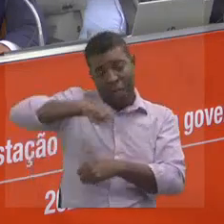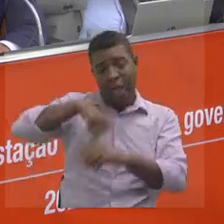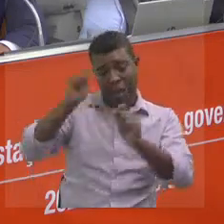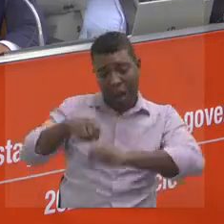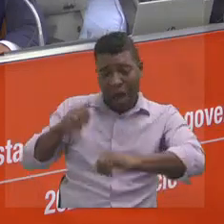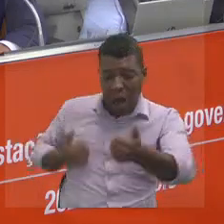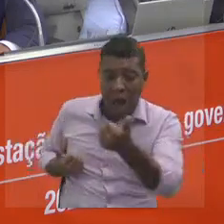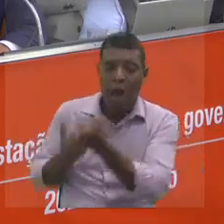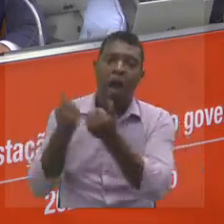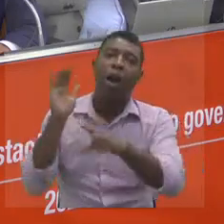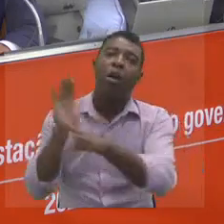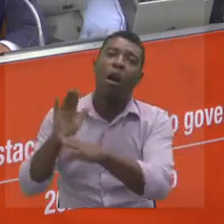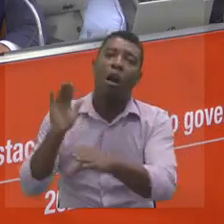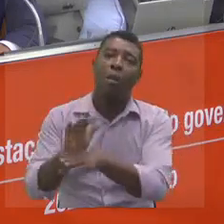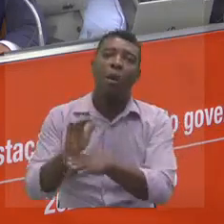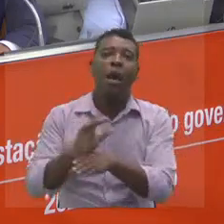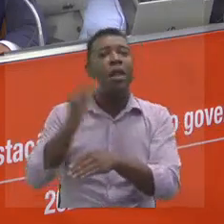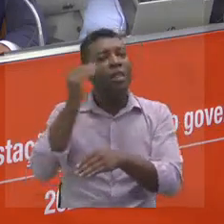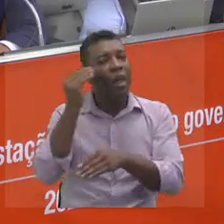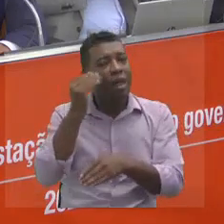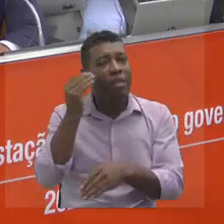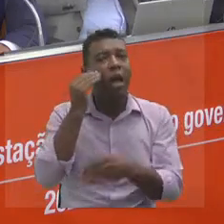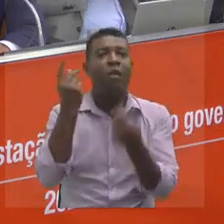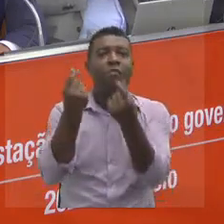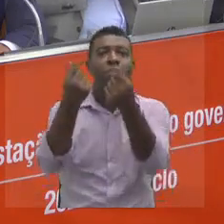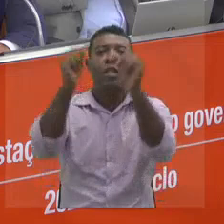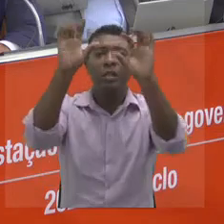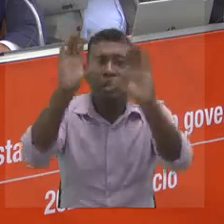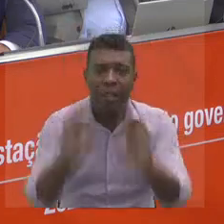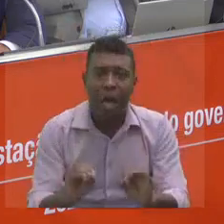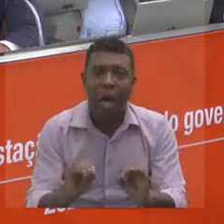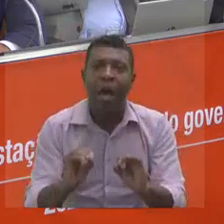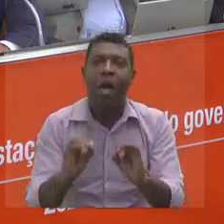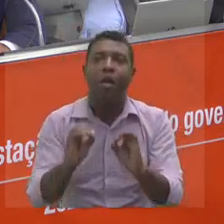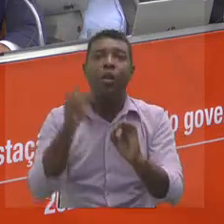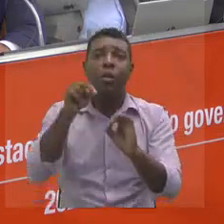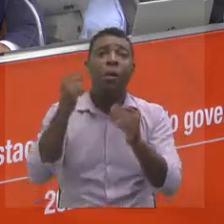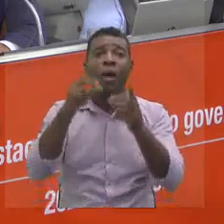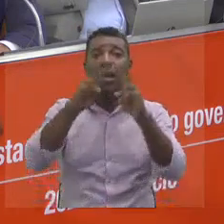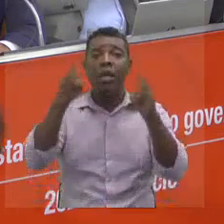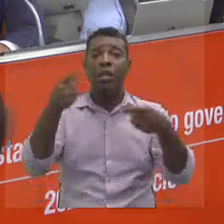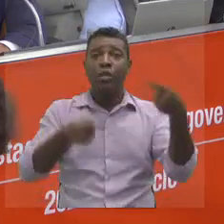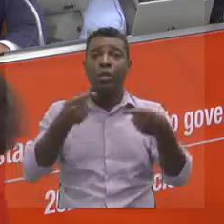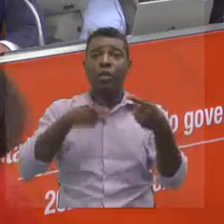avançar nas tarifas zero avançar nessas discussões que são centrais